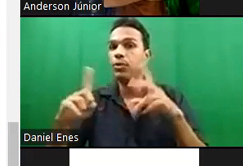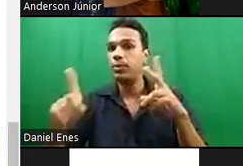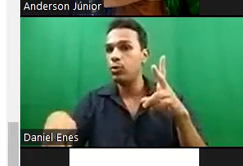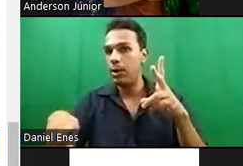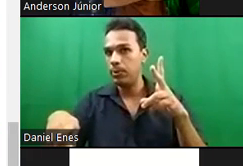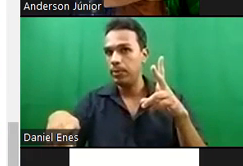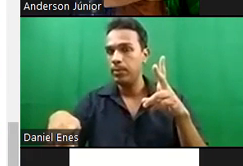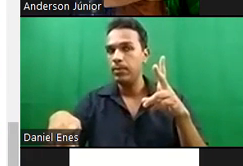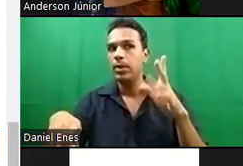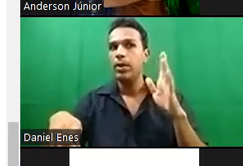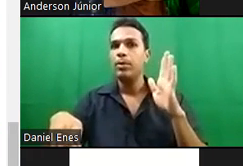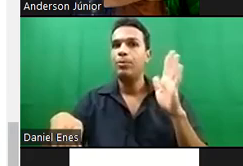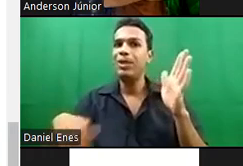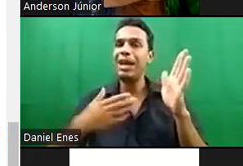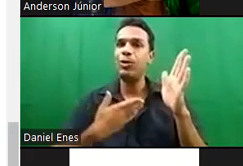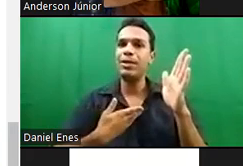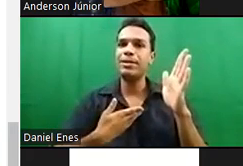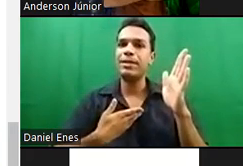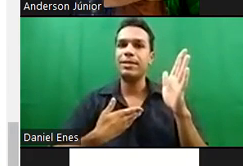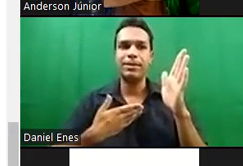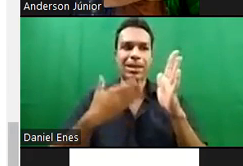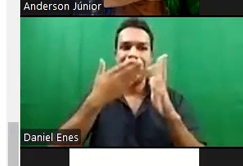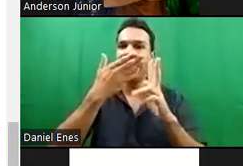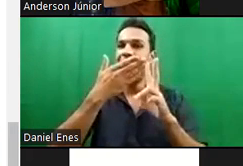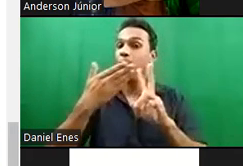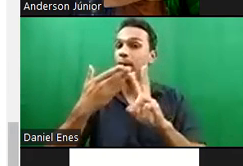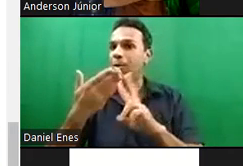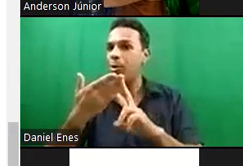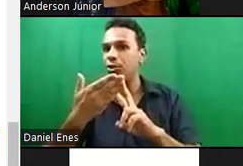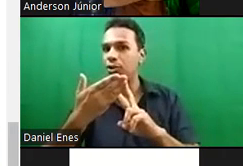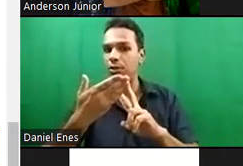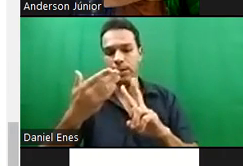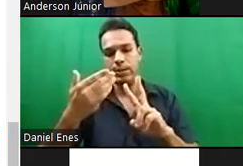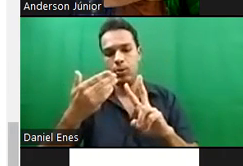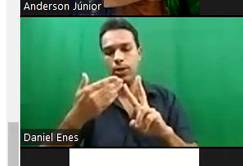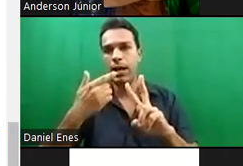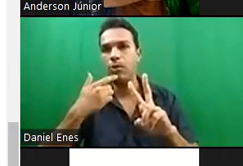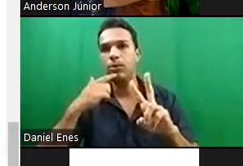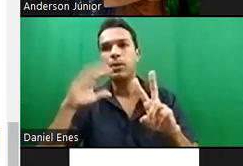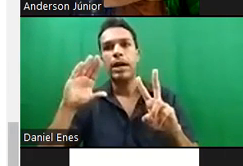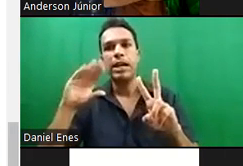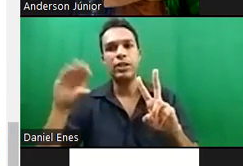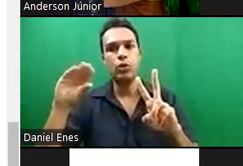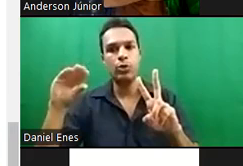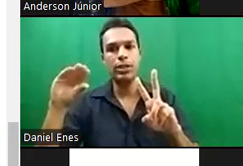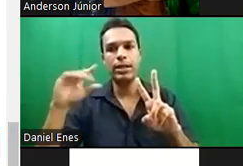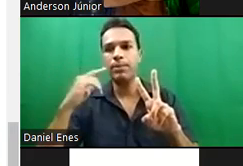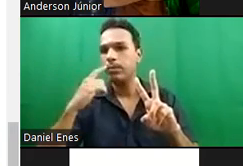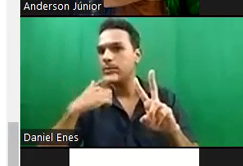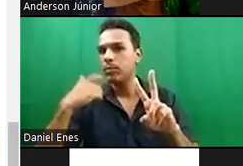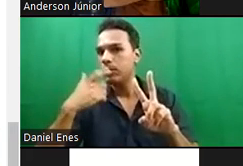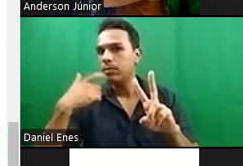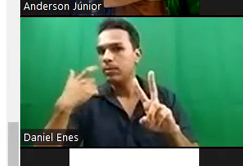gesto visual. Porque a nossa é oral auditiva. Oral, a gente